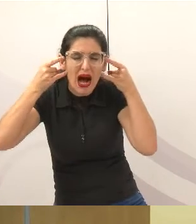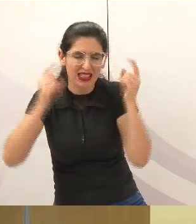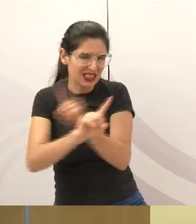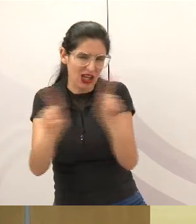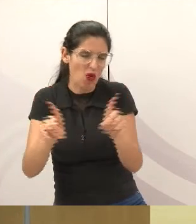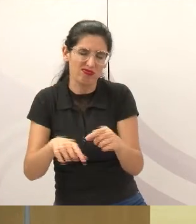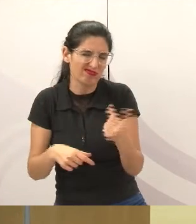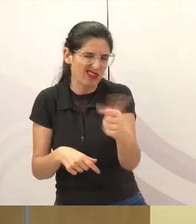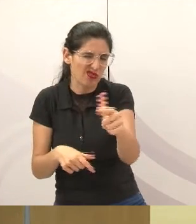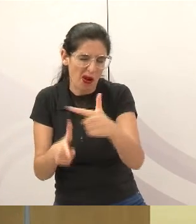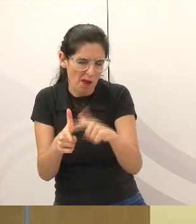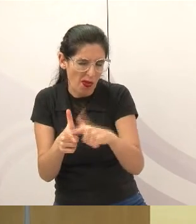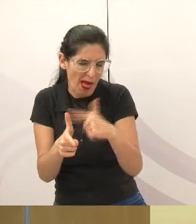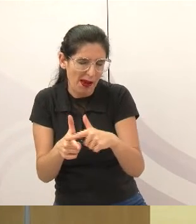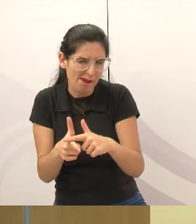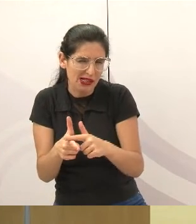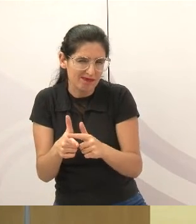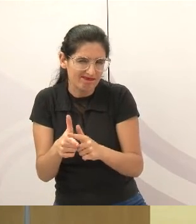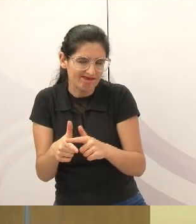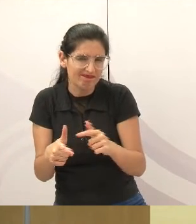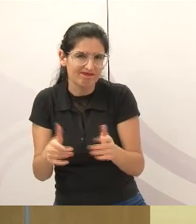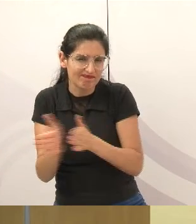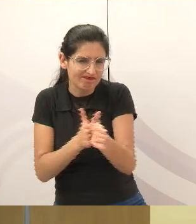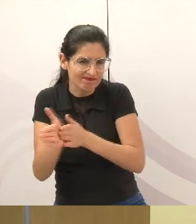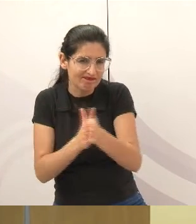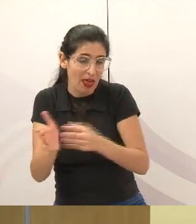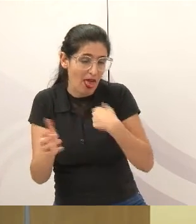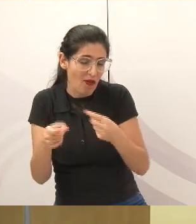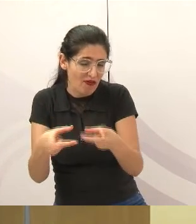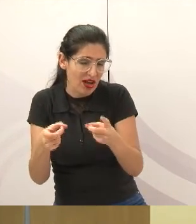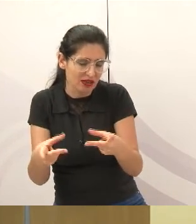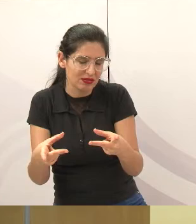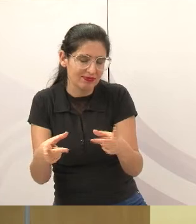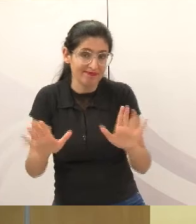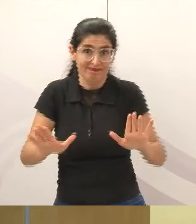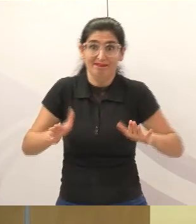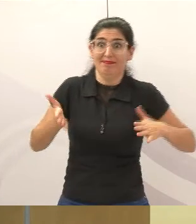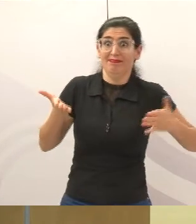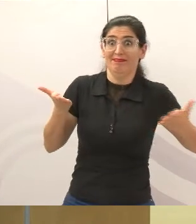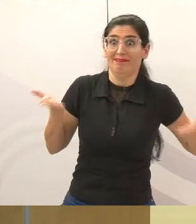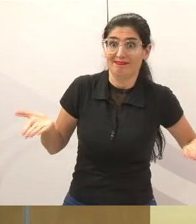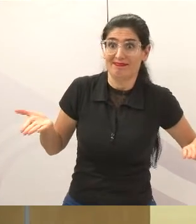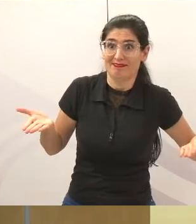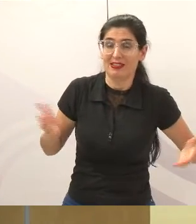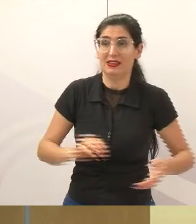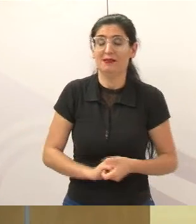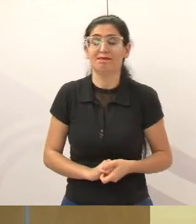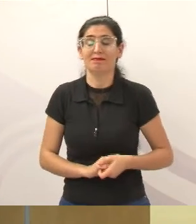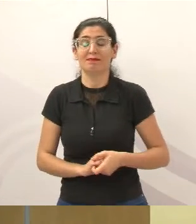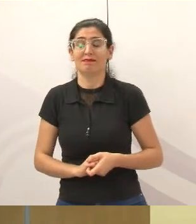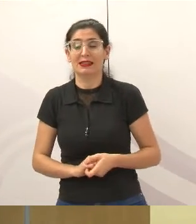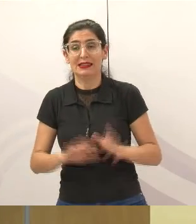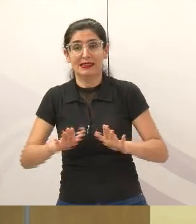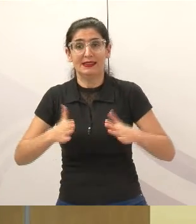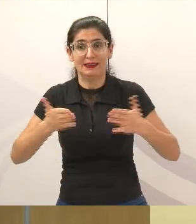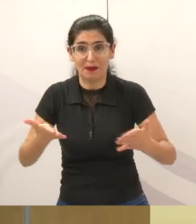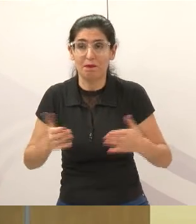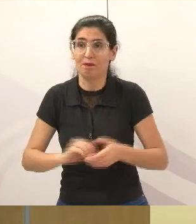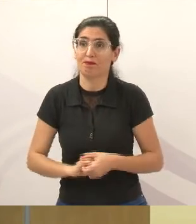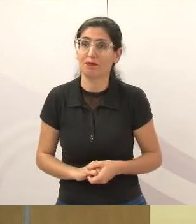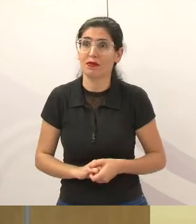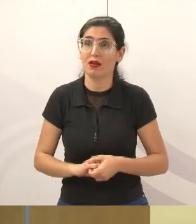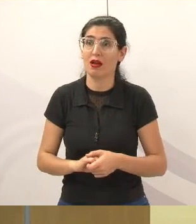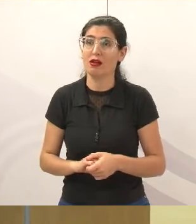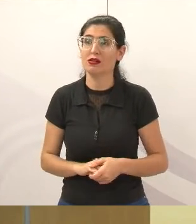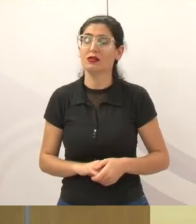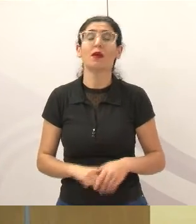propriamente da lei impositiva. Então, eu penso que E aí você redundante, né? A história de que,